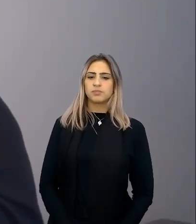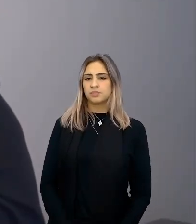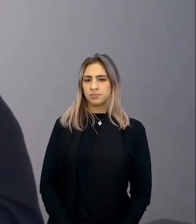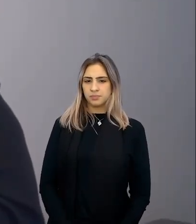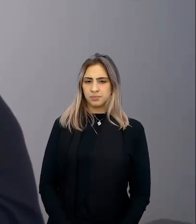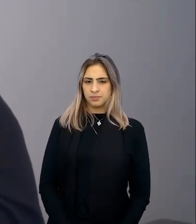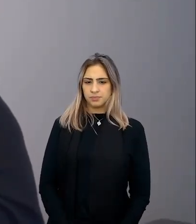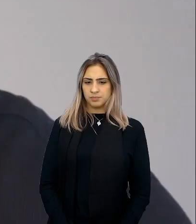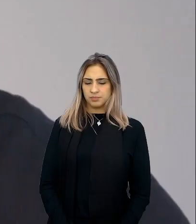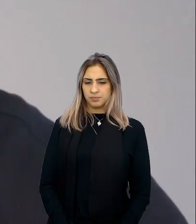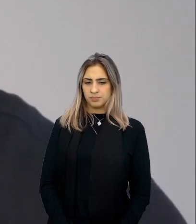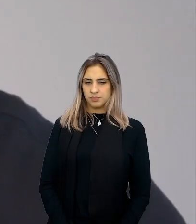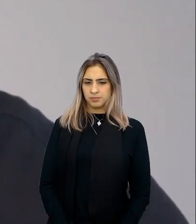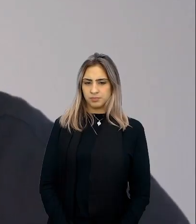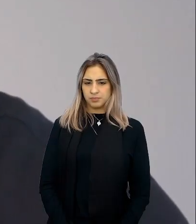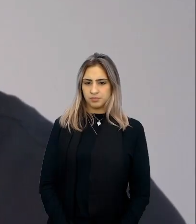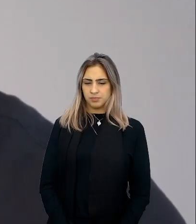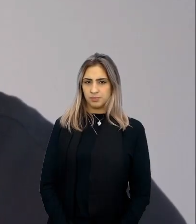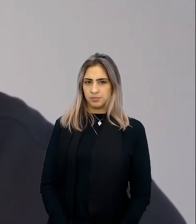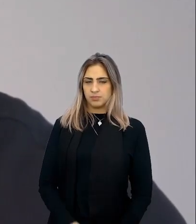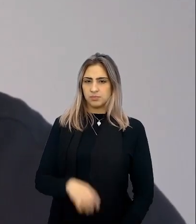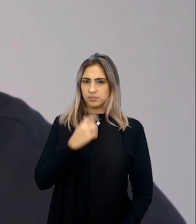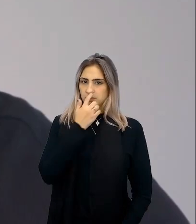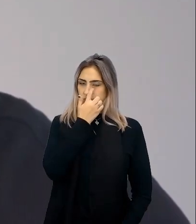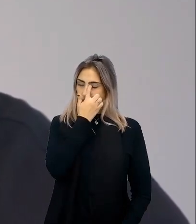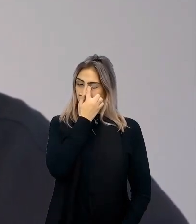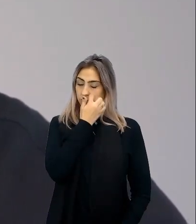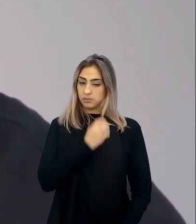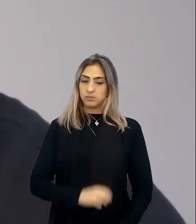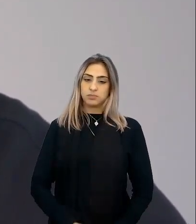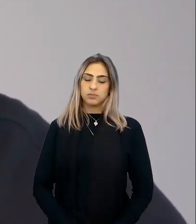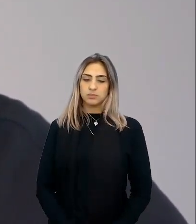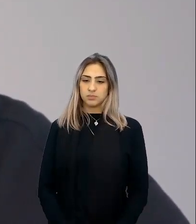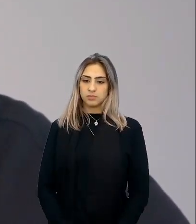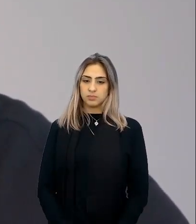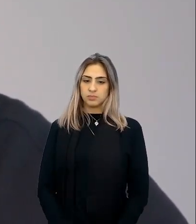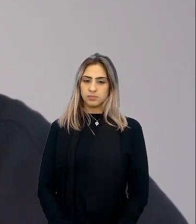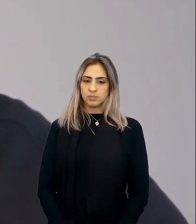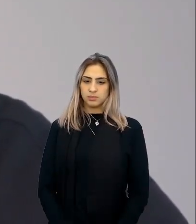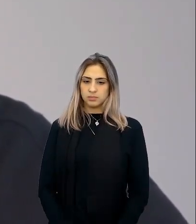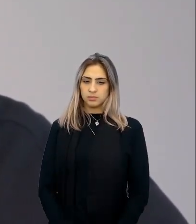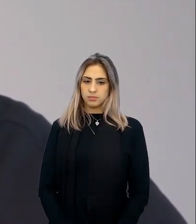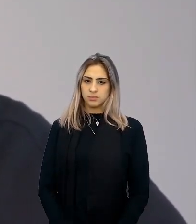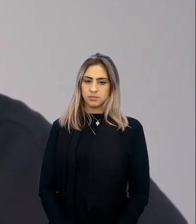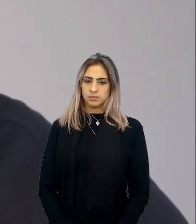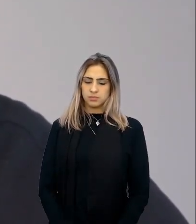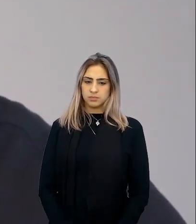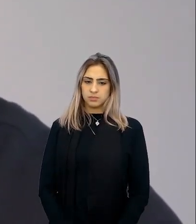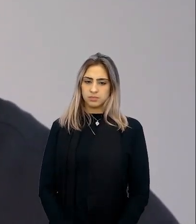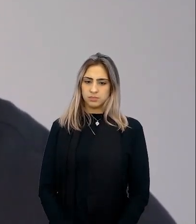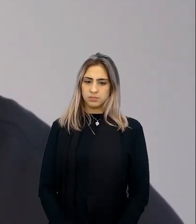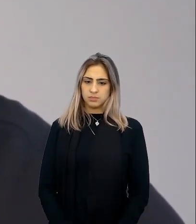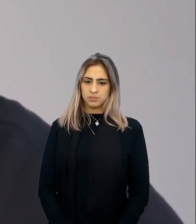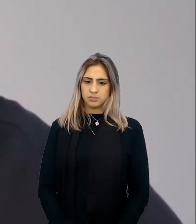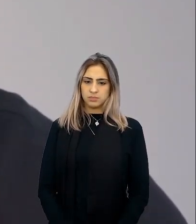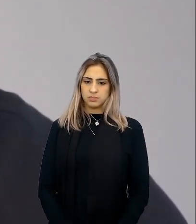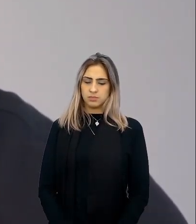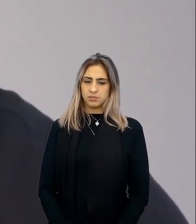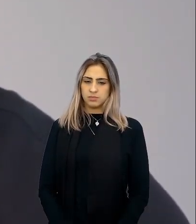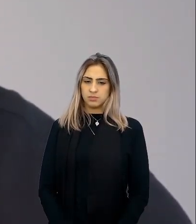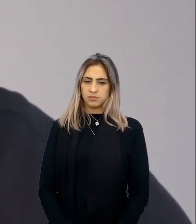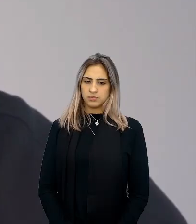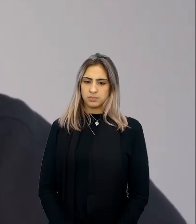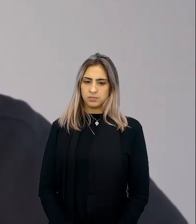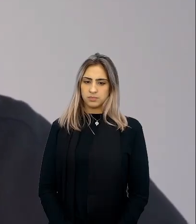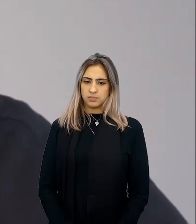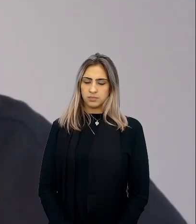abuse of power. The person, the police officer, the father, the man in power feels he's so right